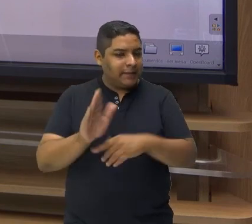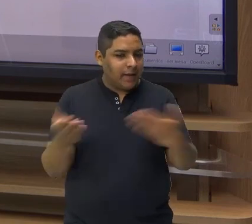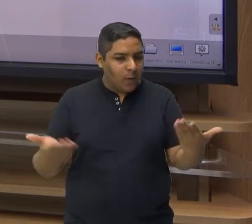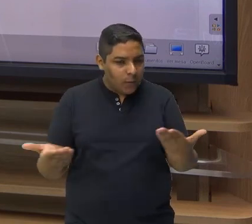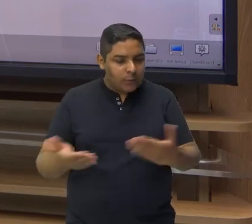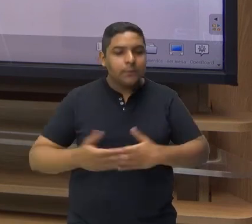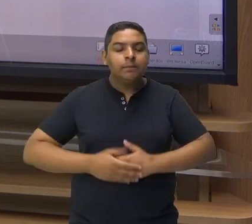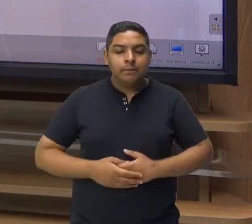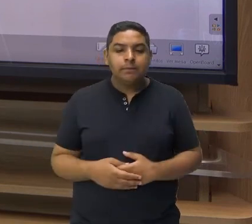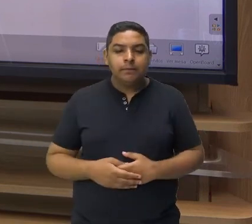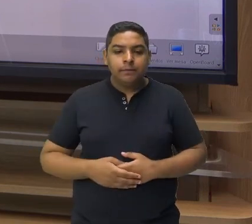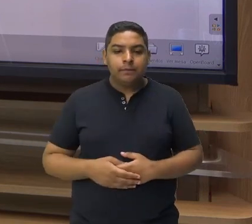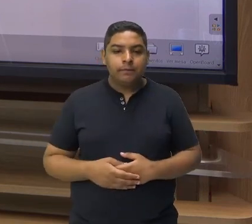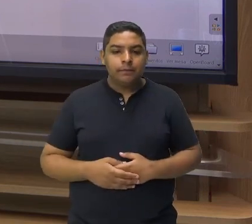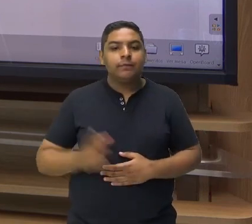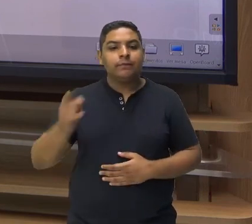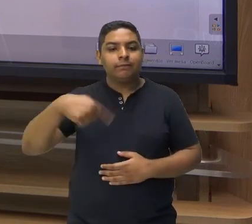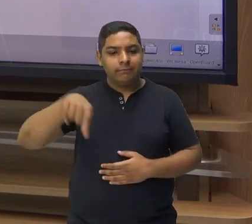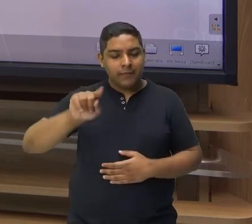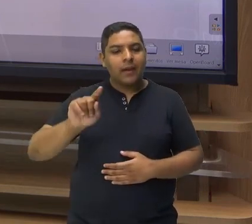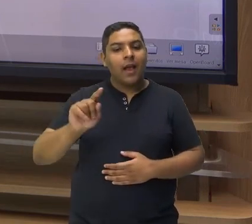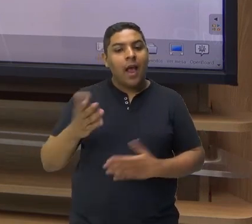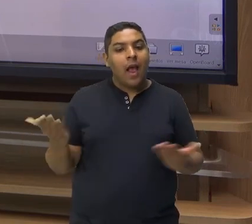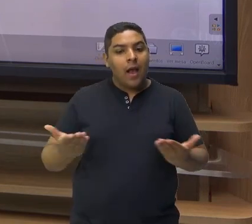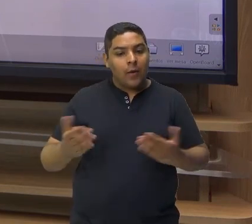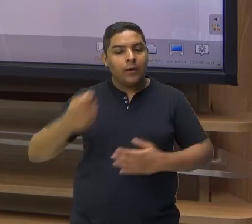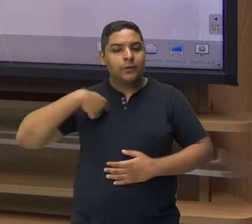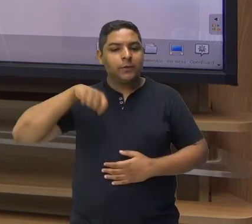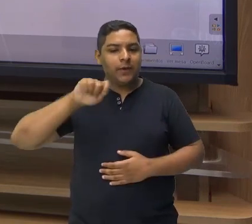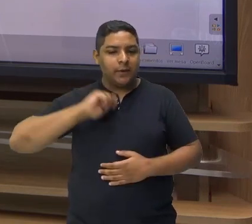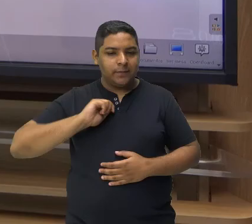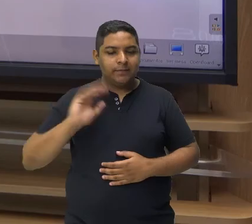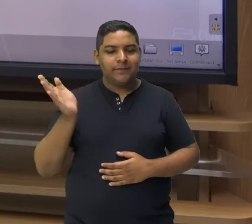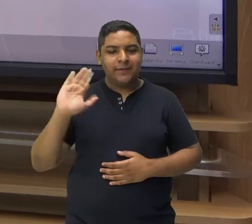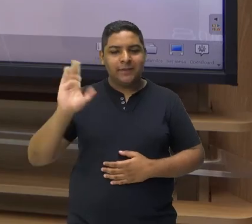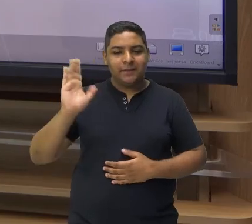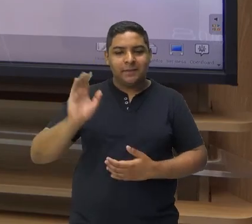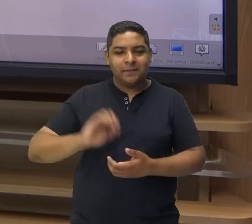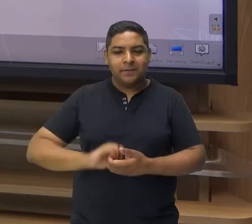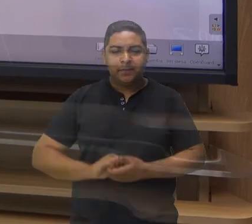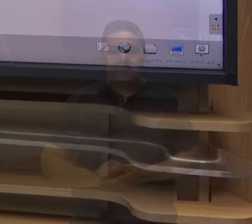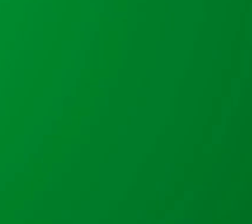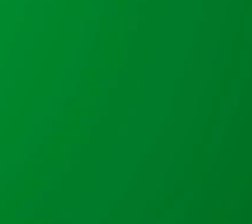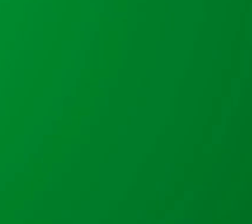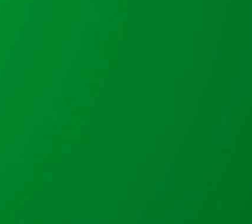para vocês. E fiquem por aí que agora tem aula de espanhol, hein? Tchau, pessoal!